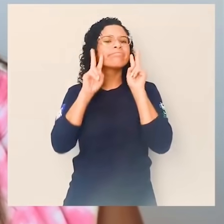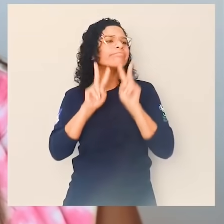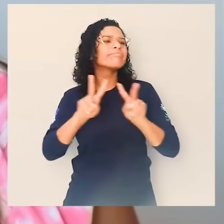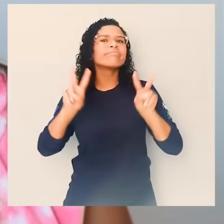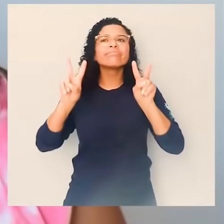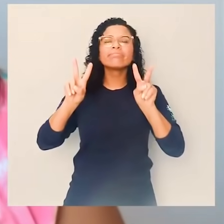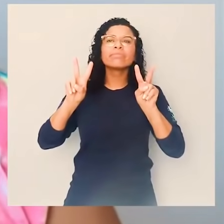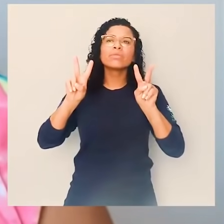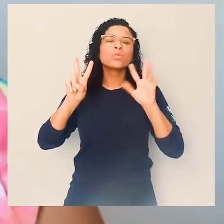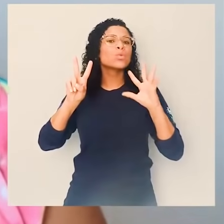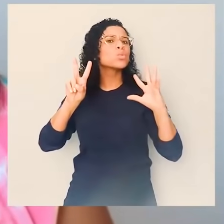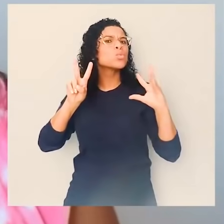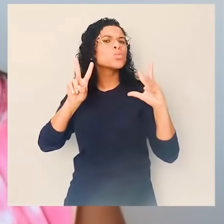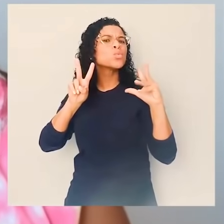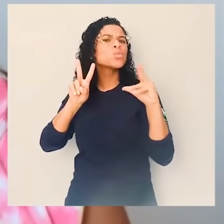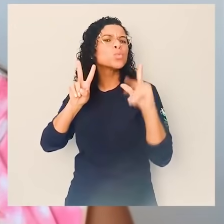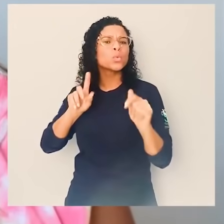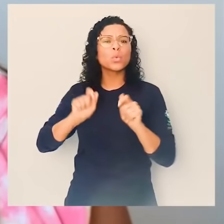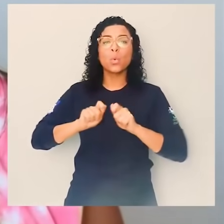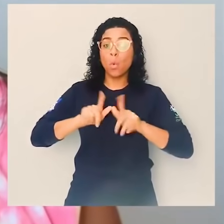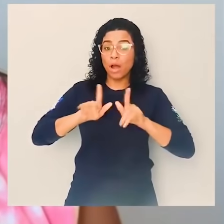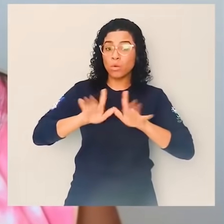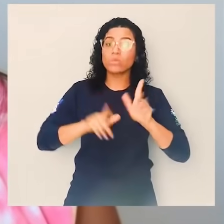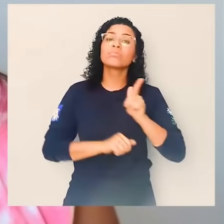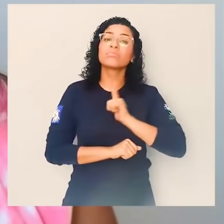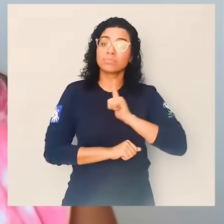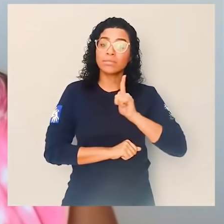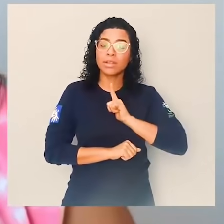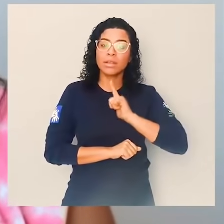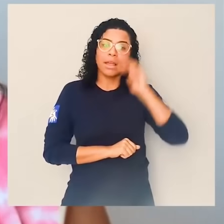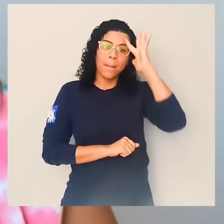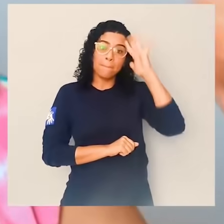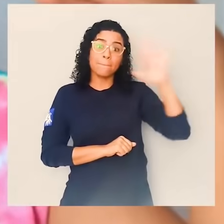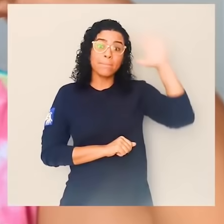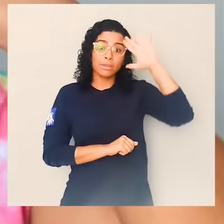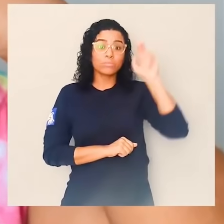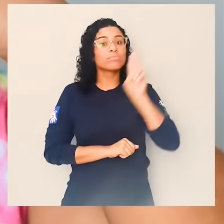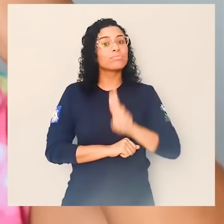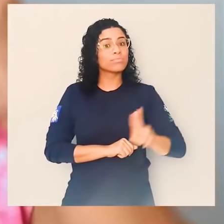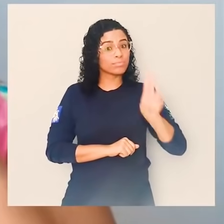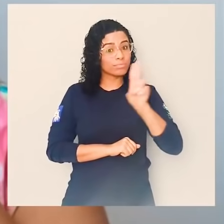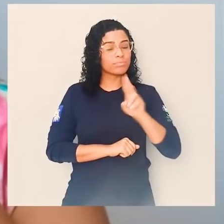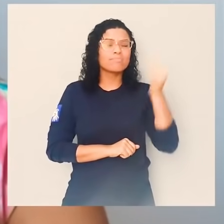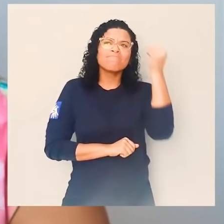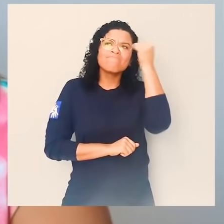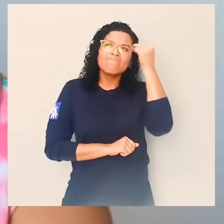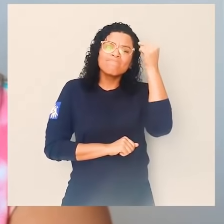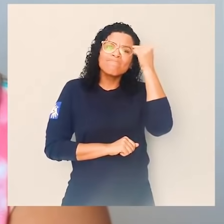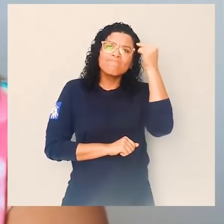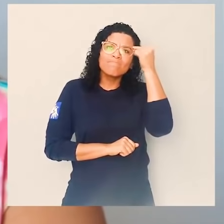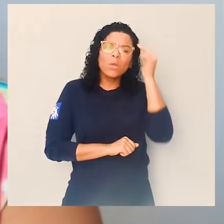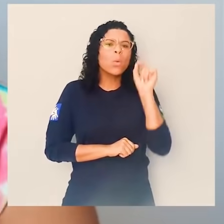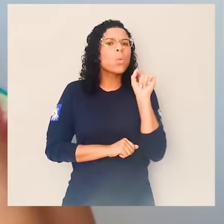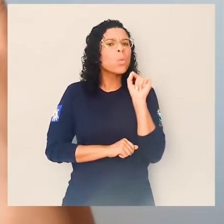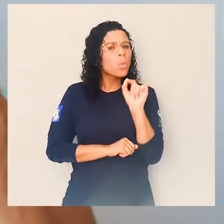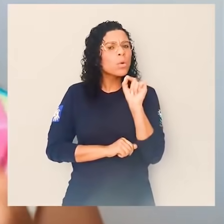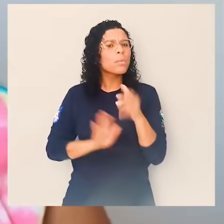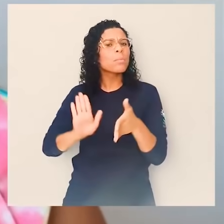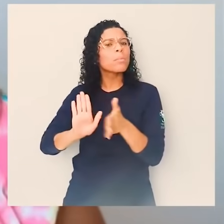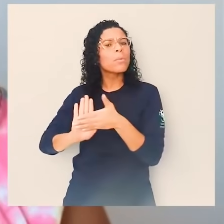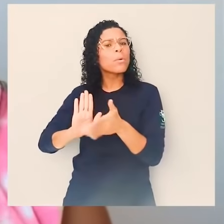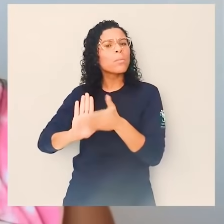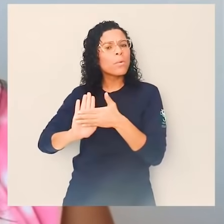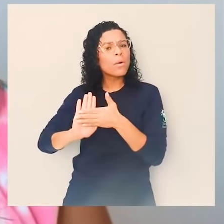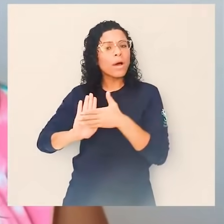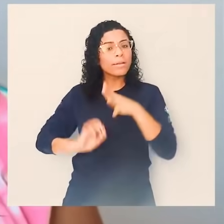da cidade, vendo tudo que Guarulhos tem, vamos usar a nossa imaginação e pensar o que nós